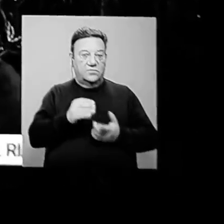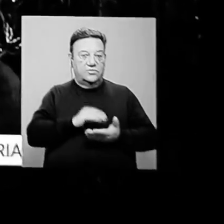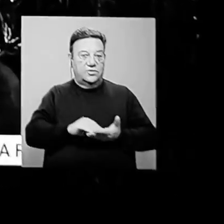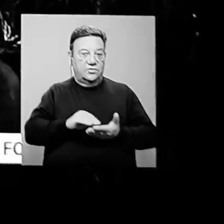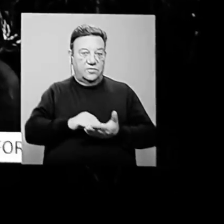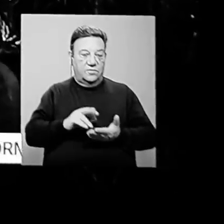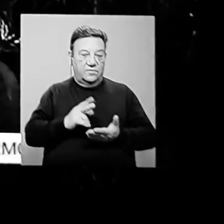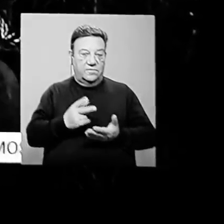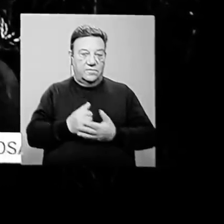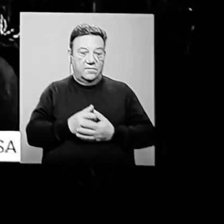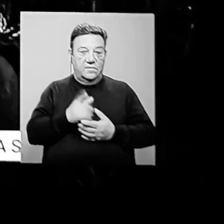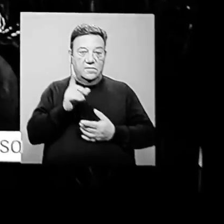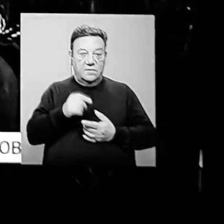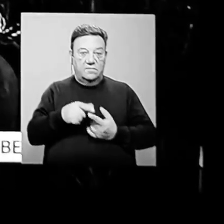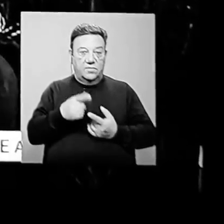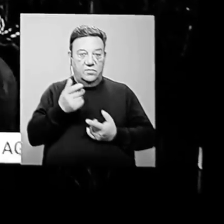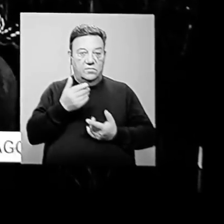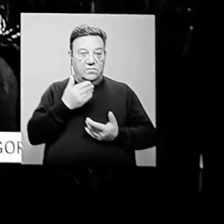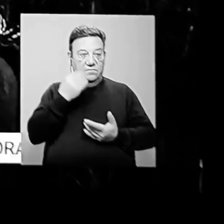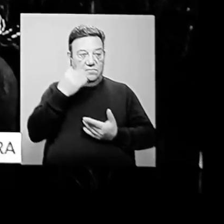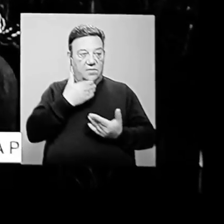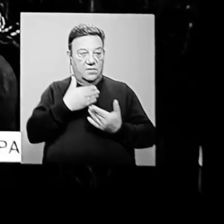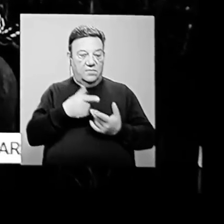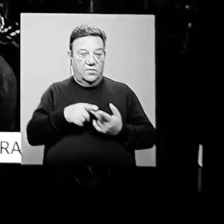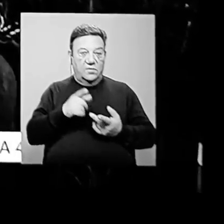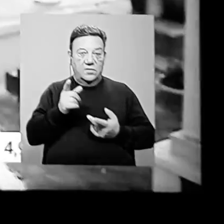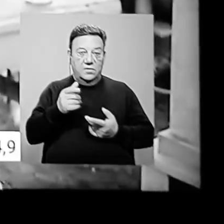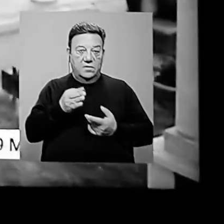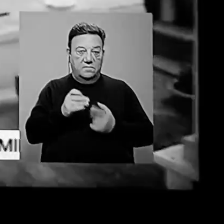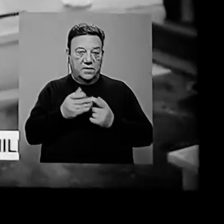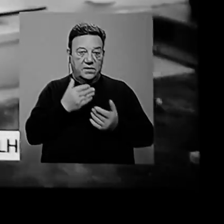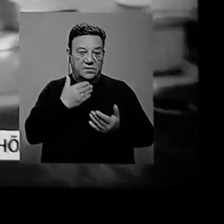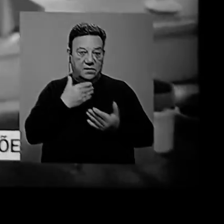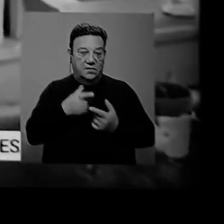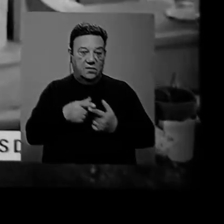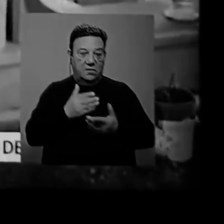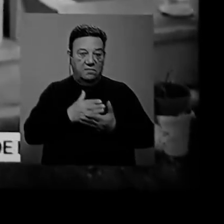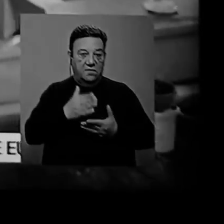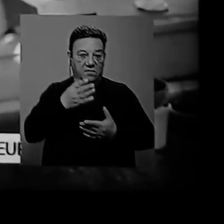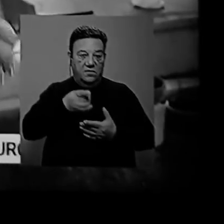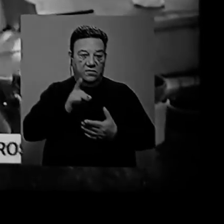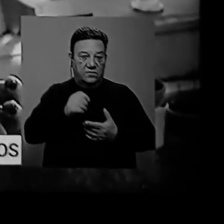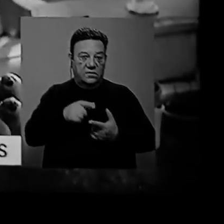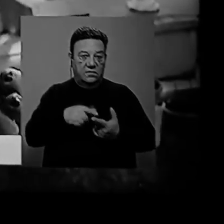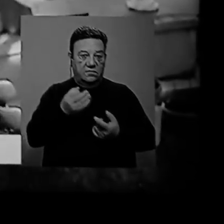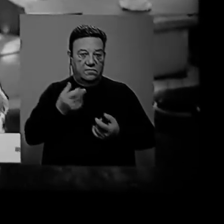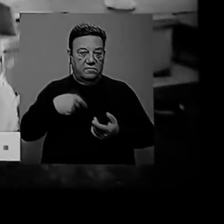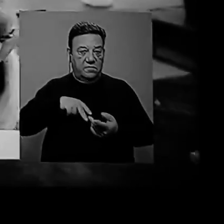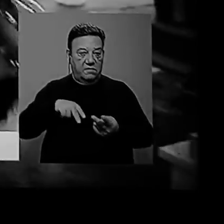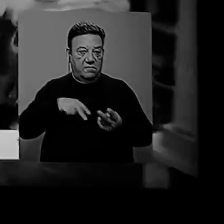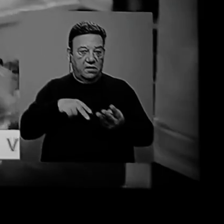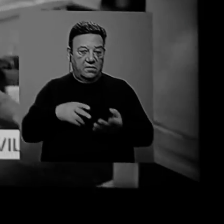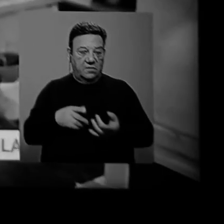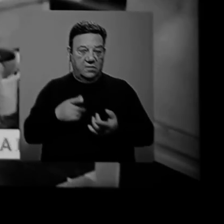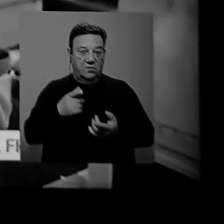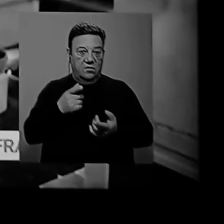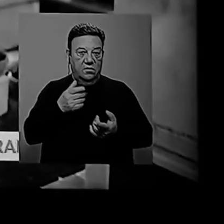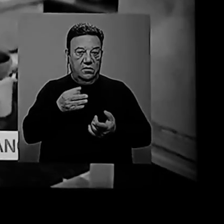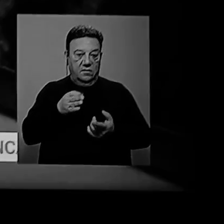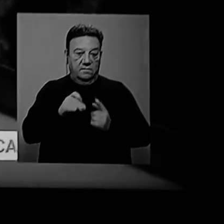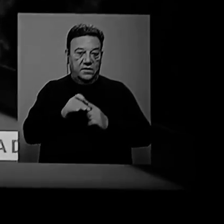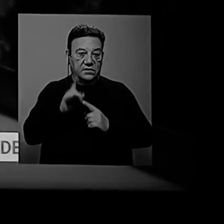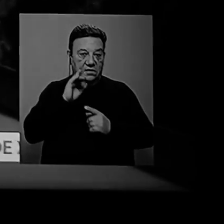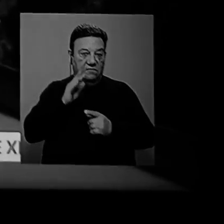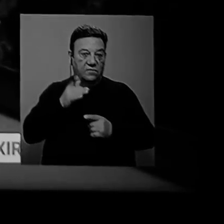escritor, mas também um dramaturgo, cujas peças, a partir de 1960, são premiadas. E uma peça